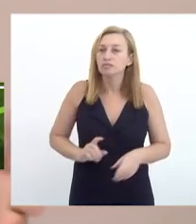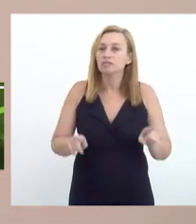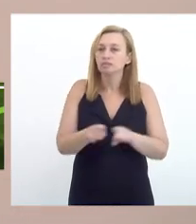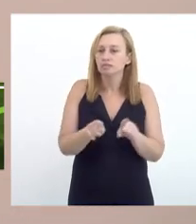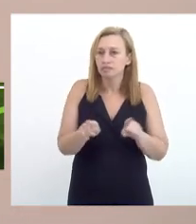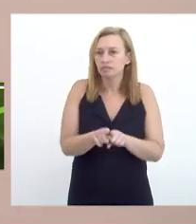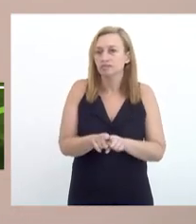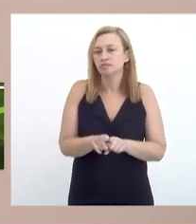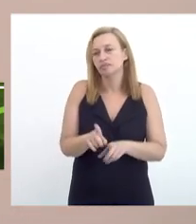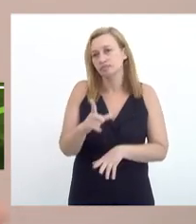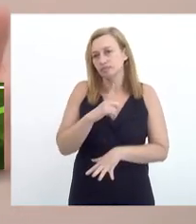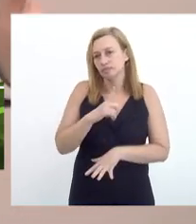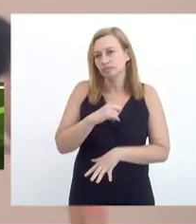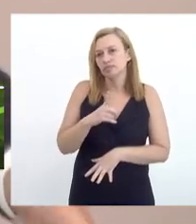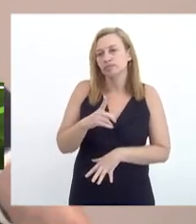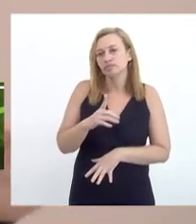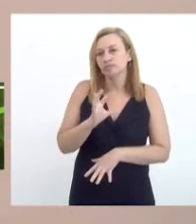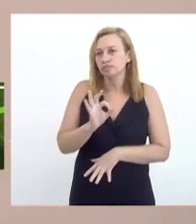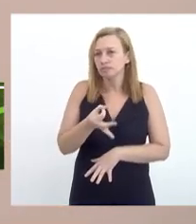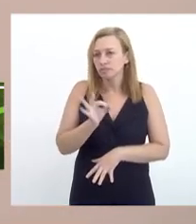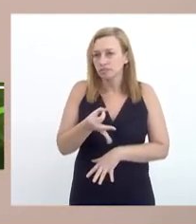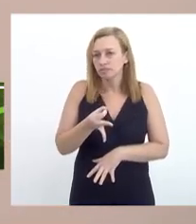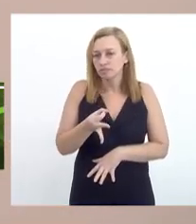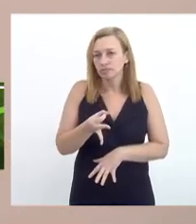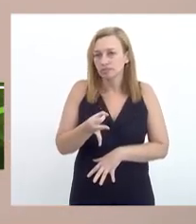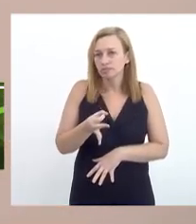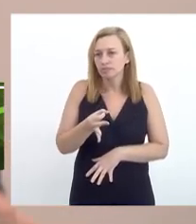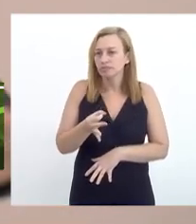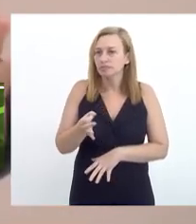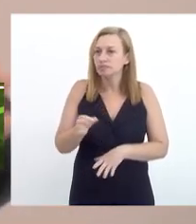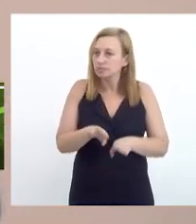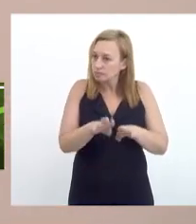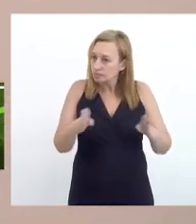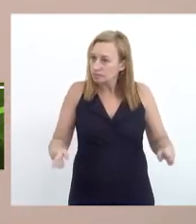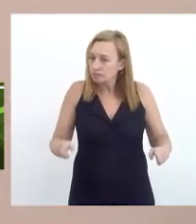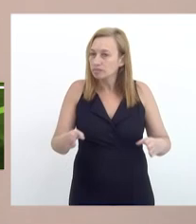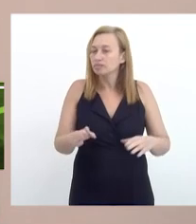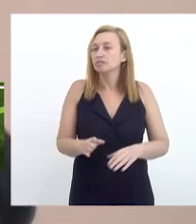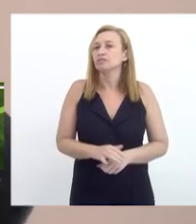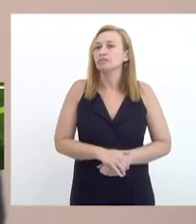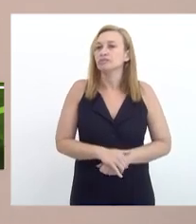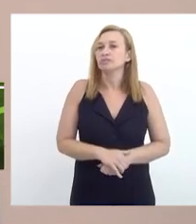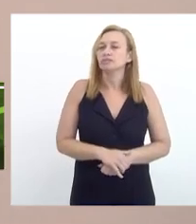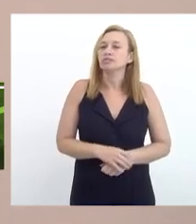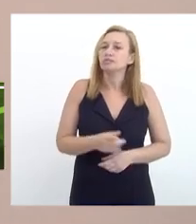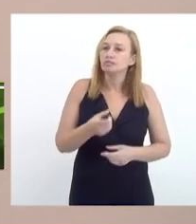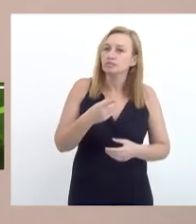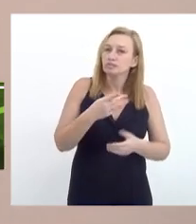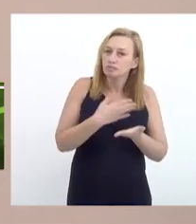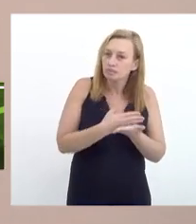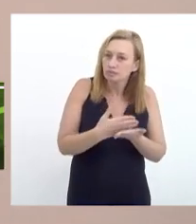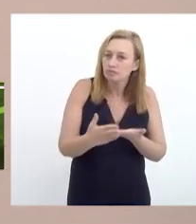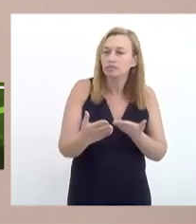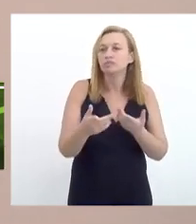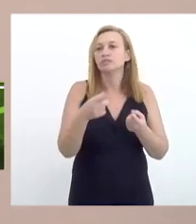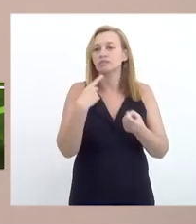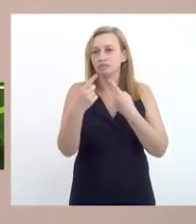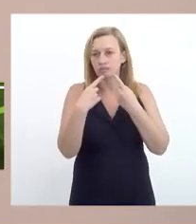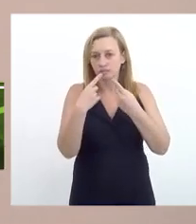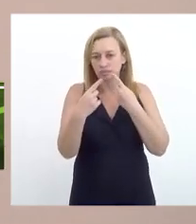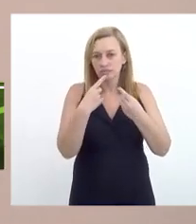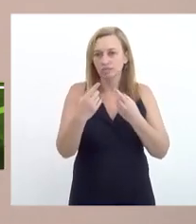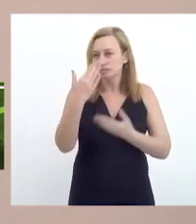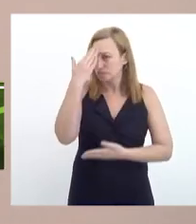encaminhamento E o fruto Deputado Exatamente Que está aqui na mesa Era isso Que a gente Pregava Desde o início Agradecer aos